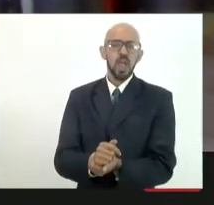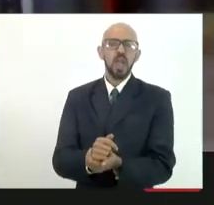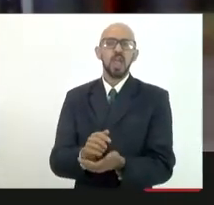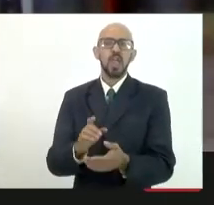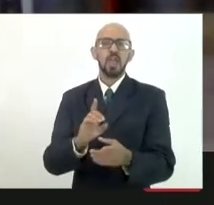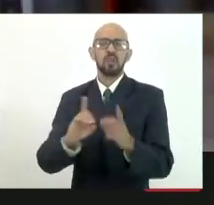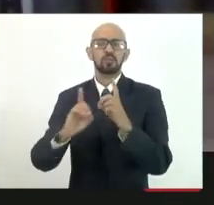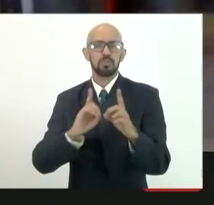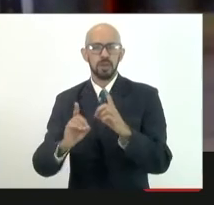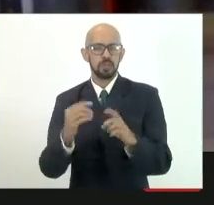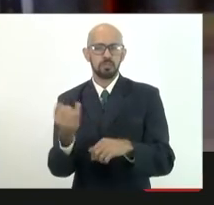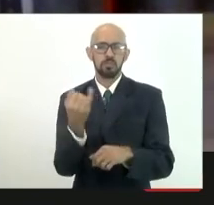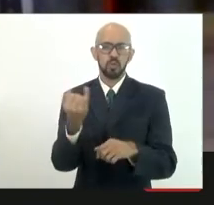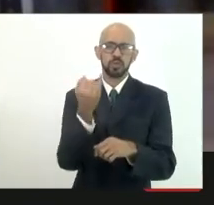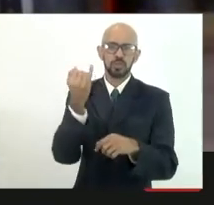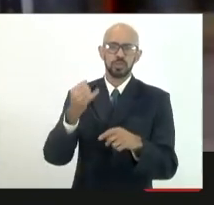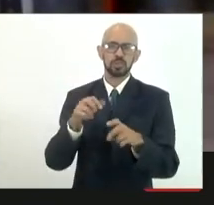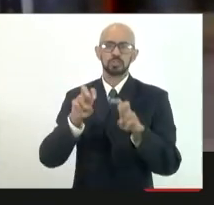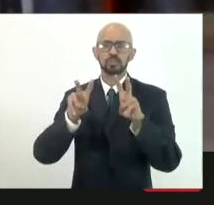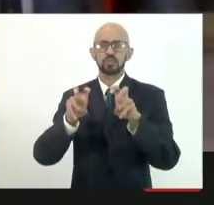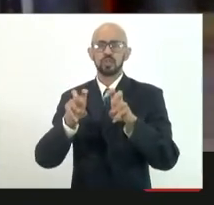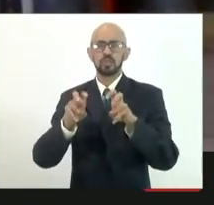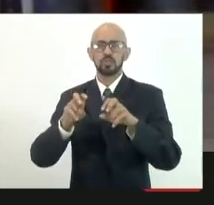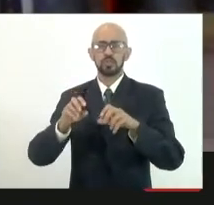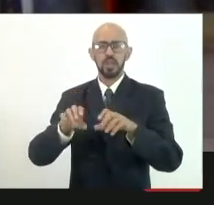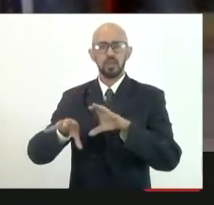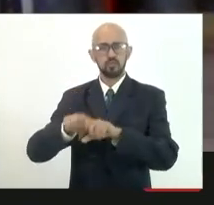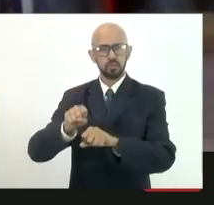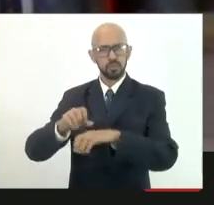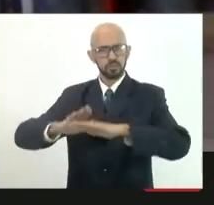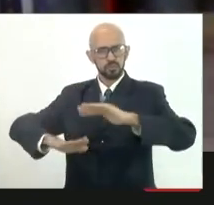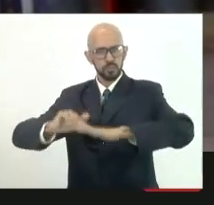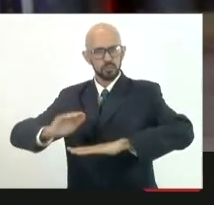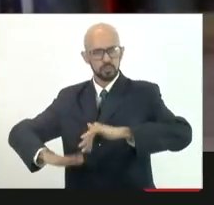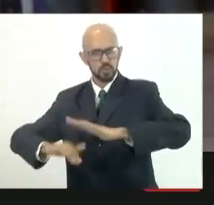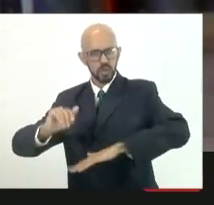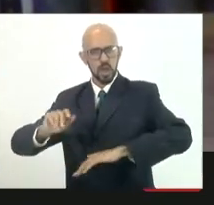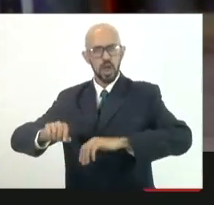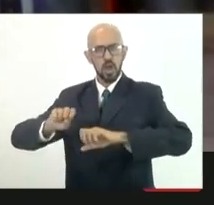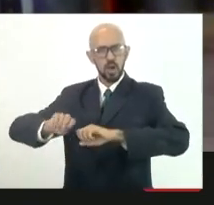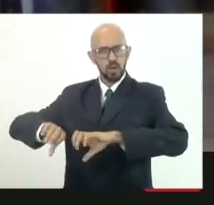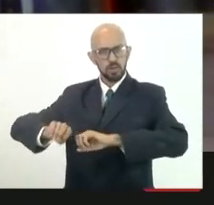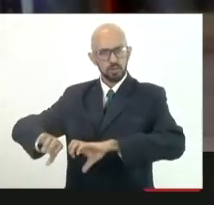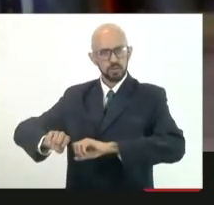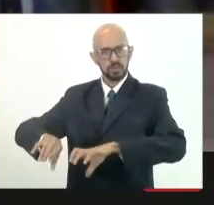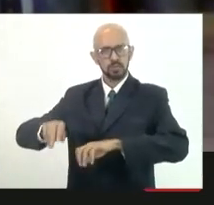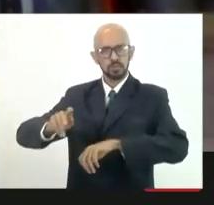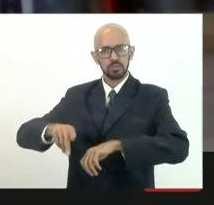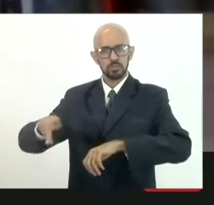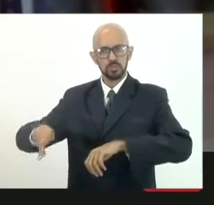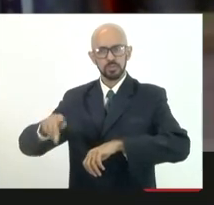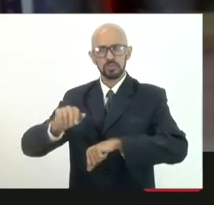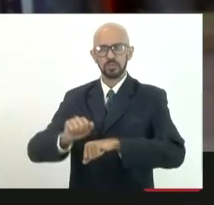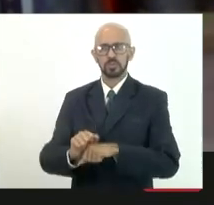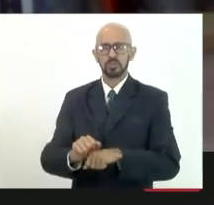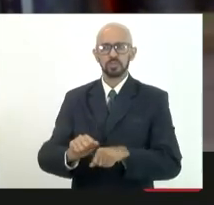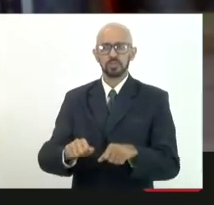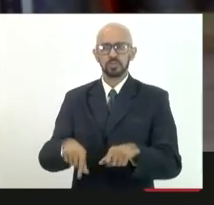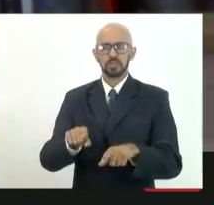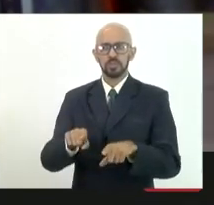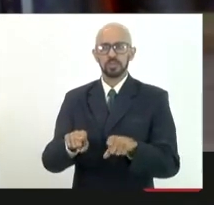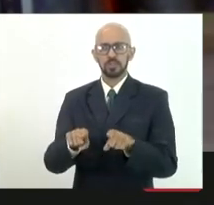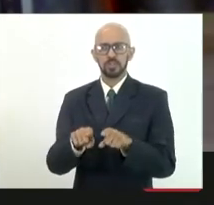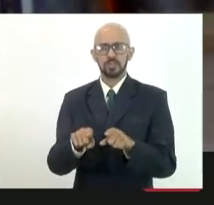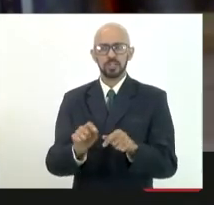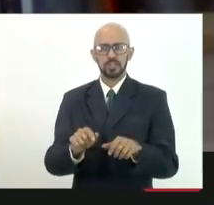muito importante é o debate com a formação dos profissionais, dos professores, e esse campo é um